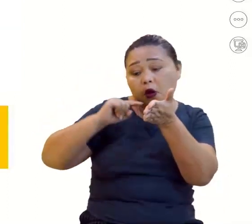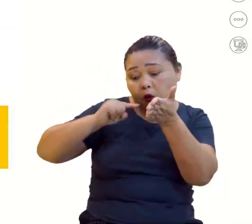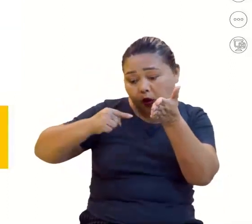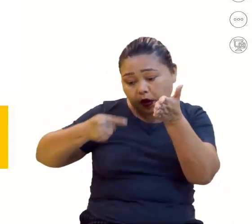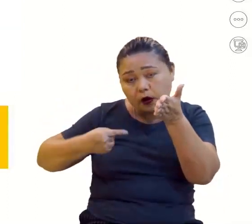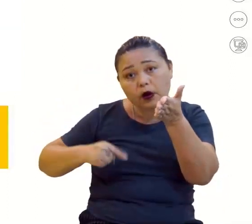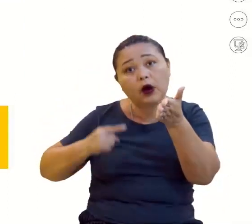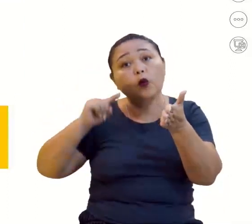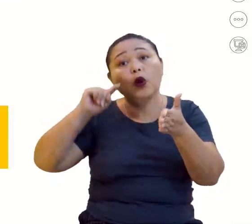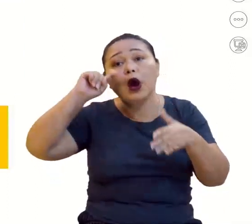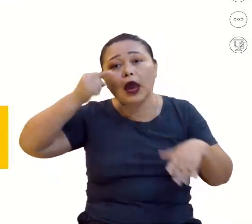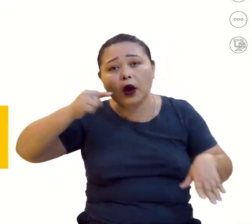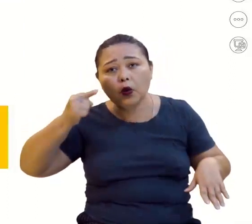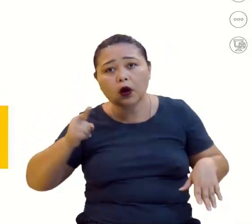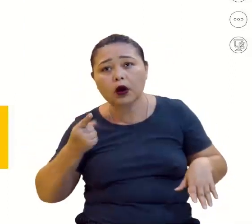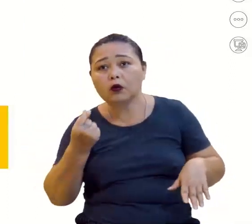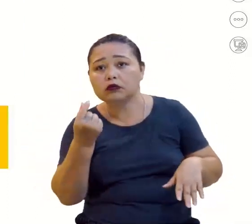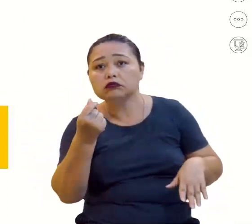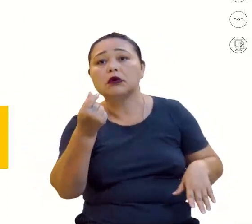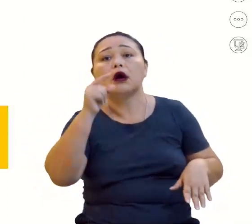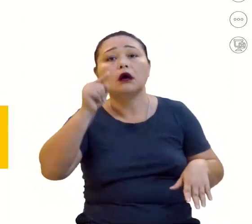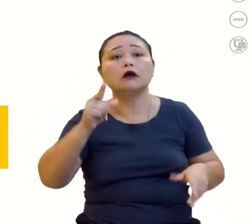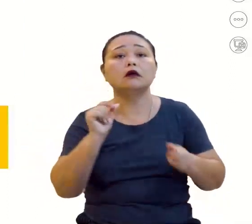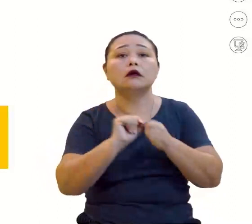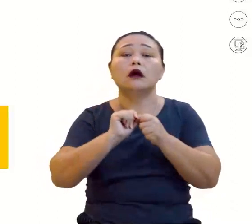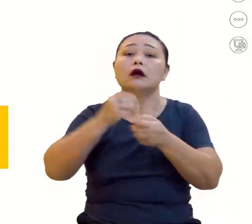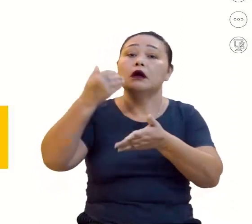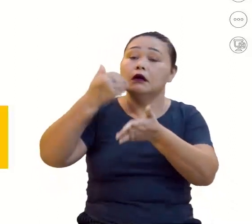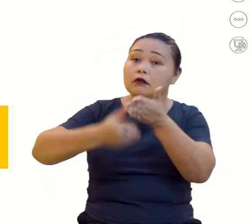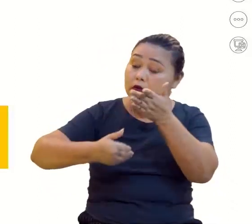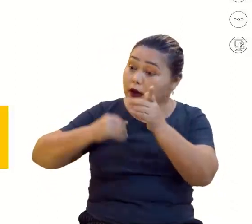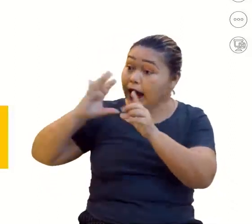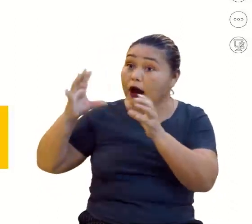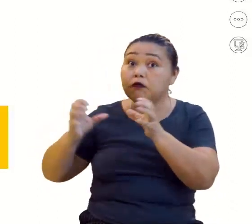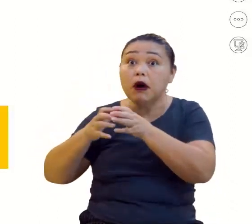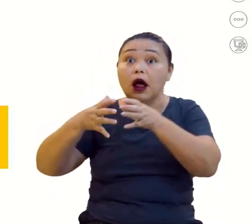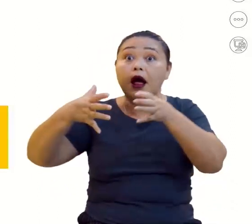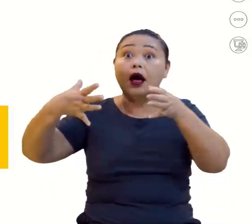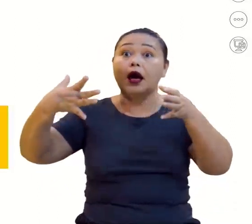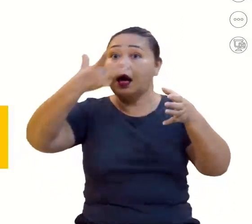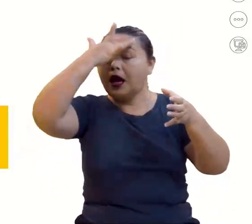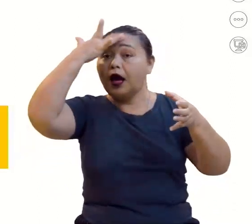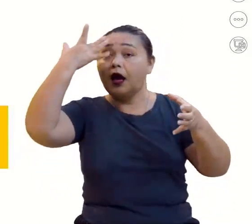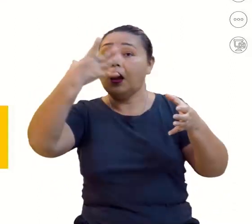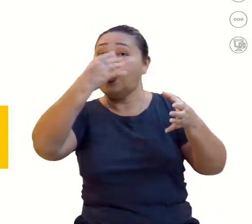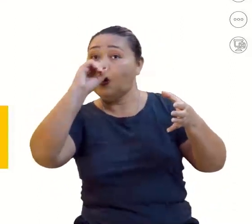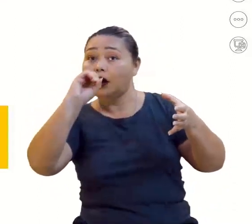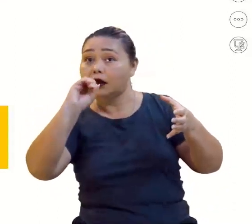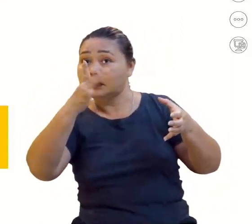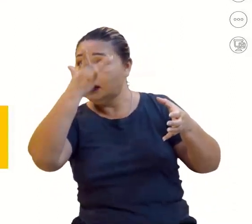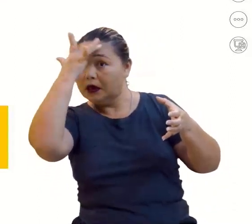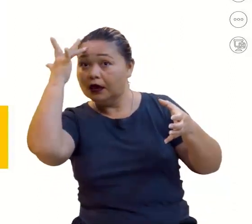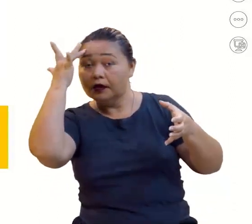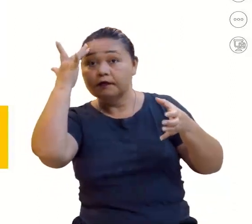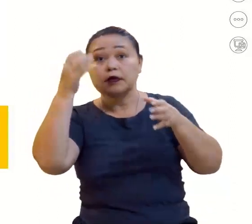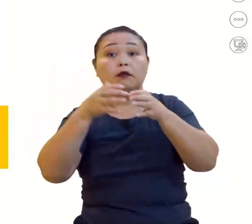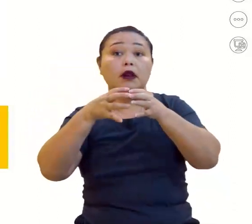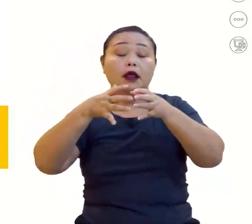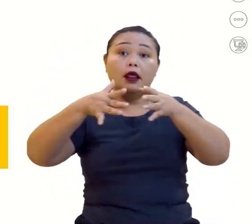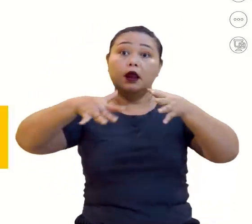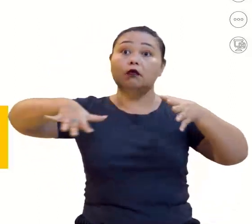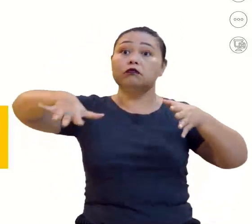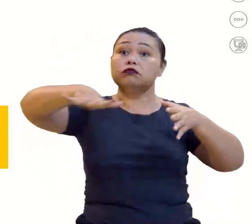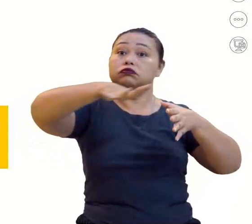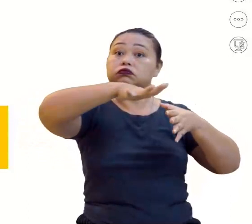vai aumentando em 40 o número de pessoas. E claro, né, com isso a gente observa que é um crescimento